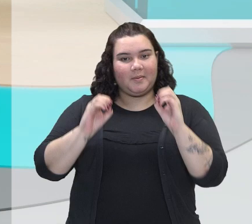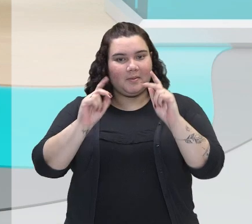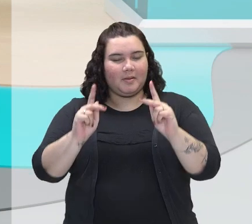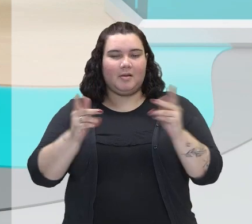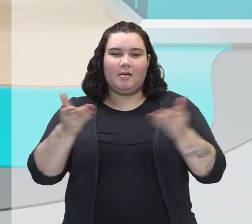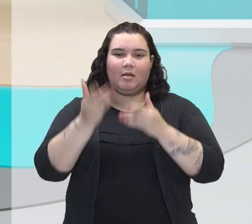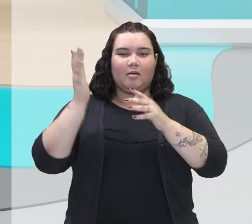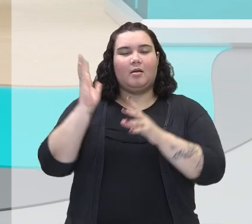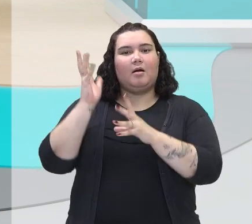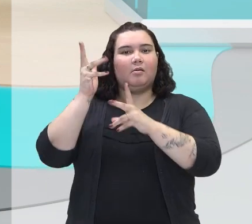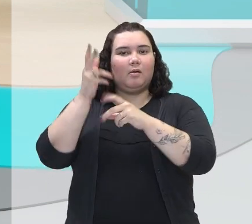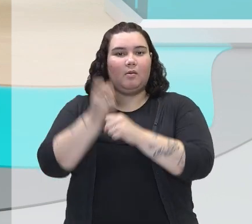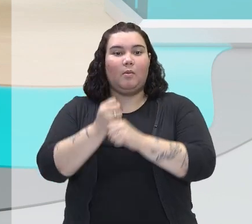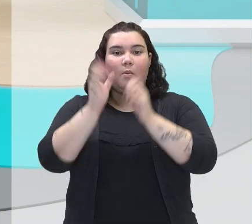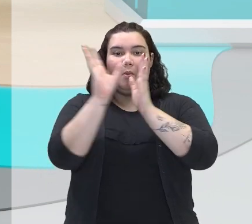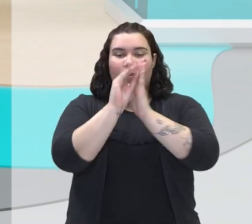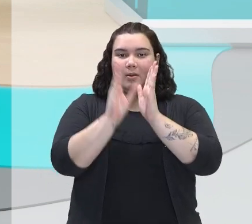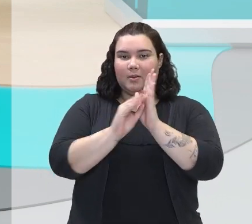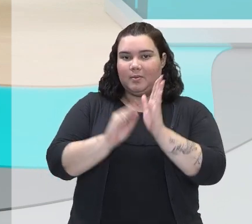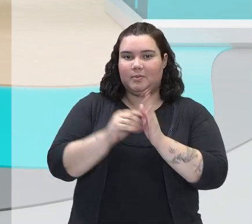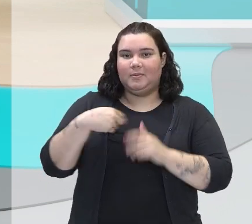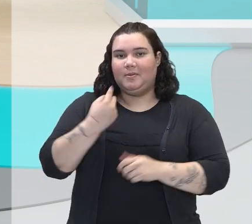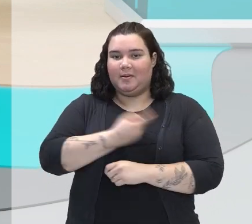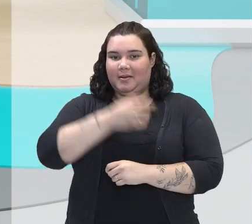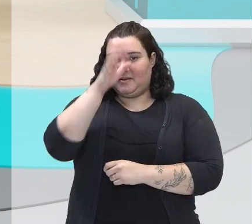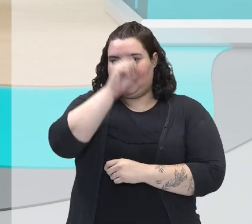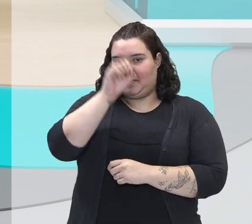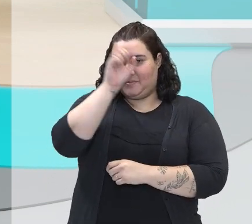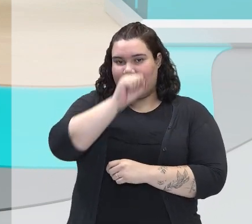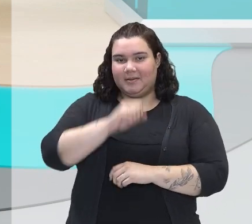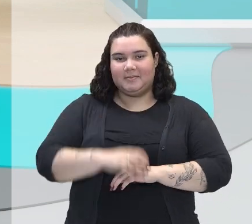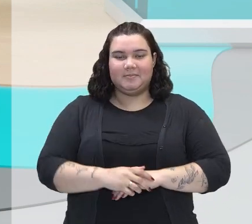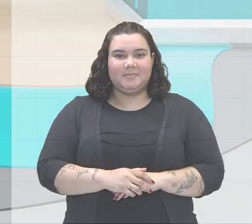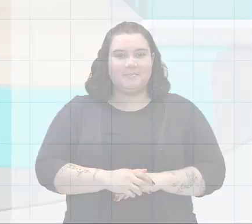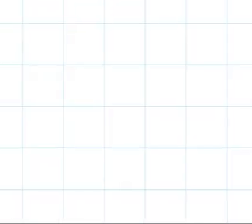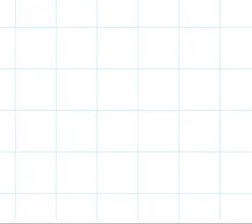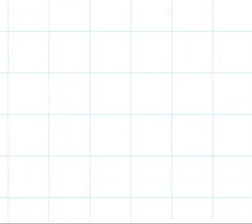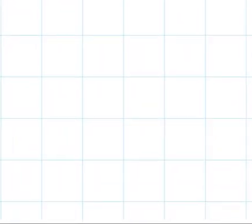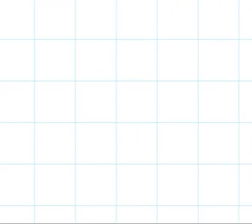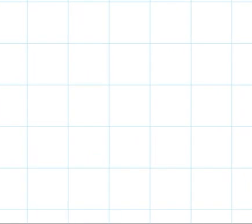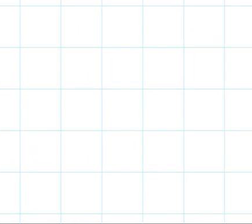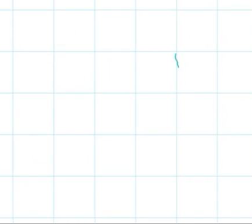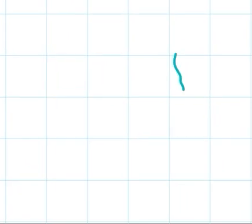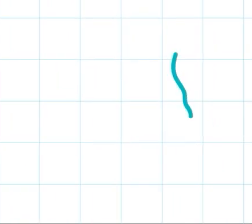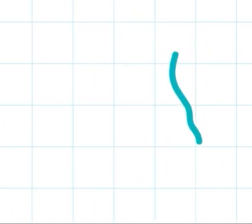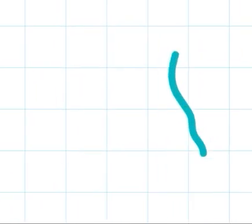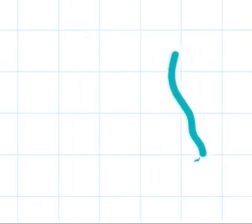vamos revisitar alguns conteúdos que nós vimos nesta primeira unidade.